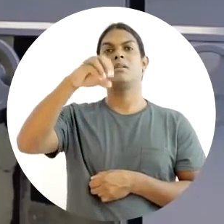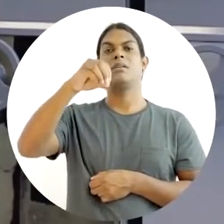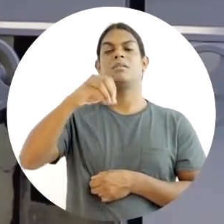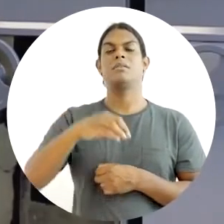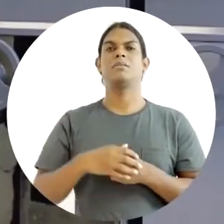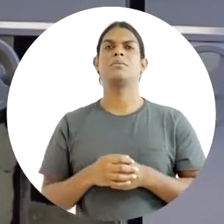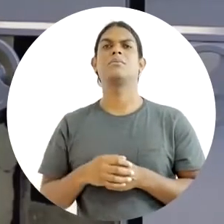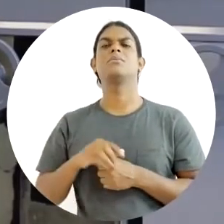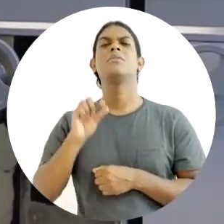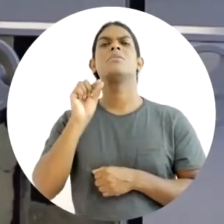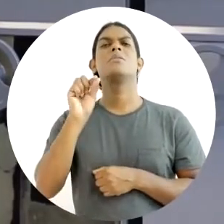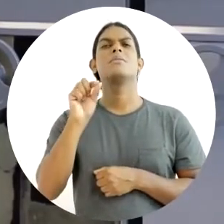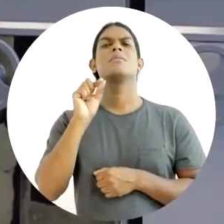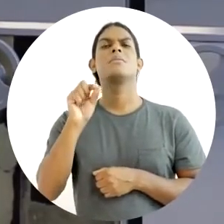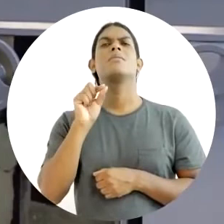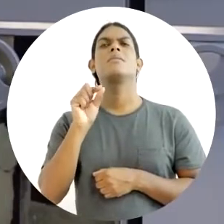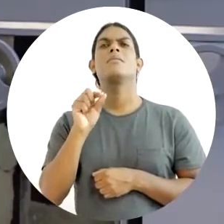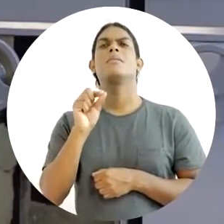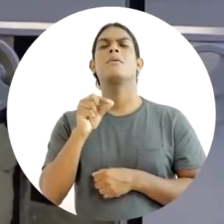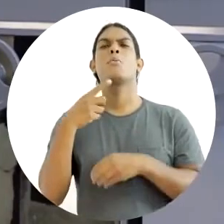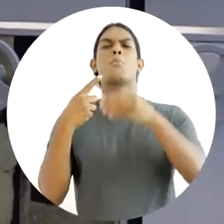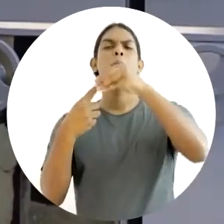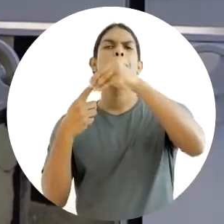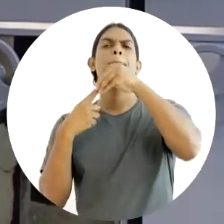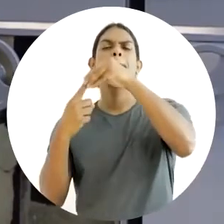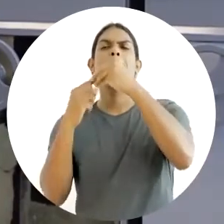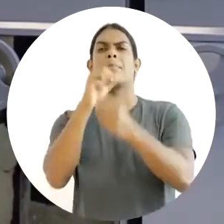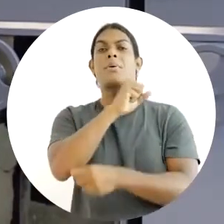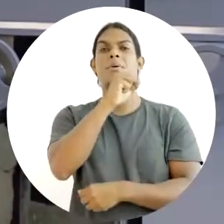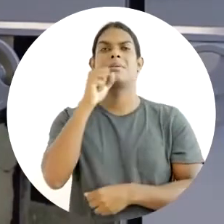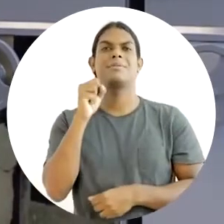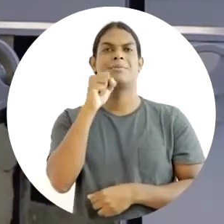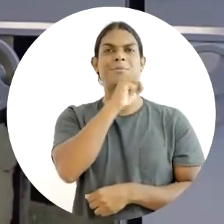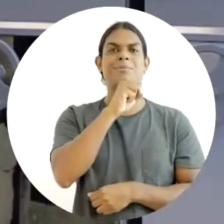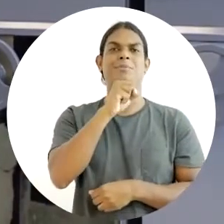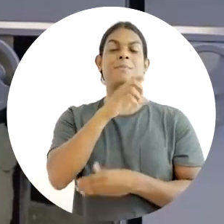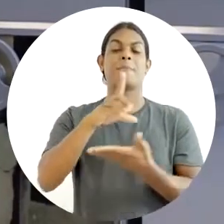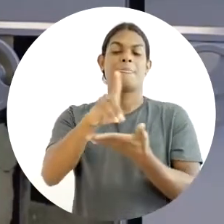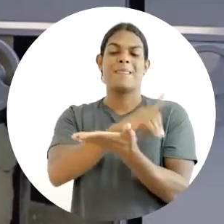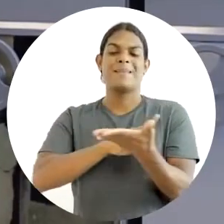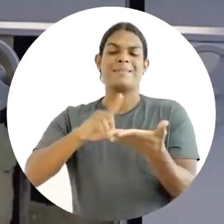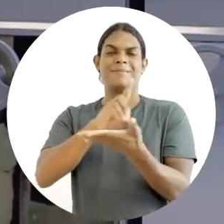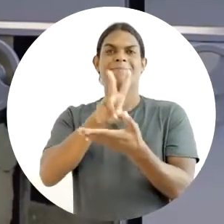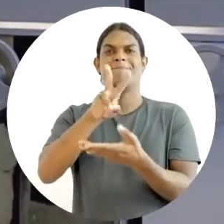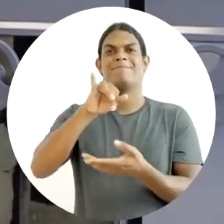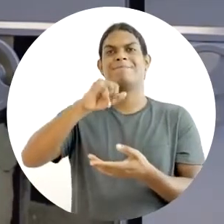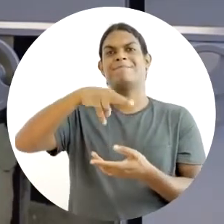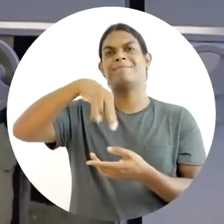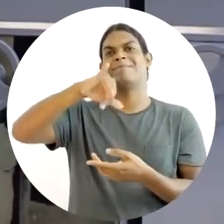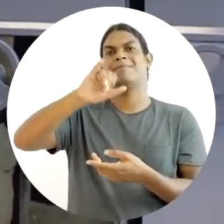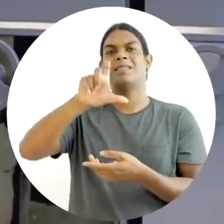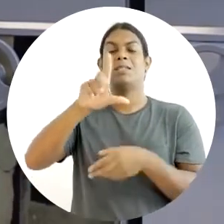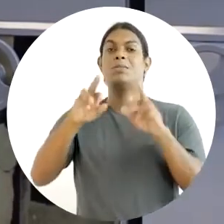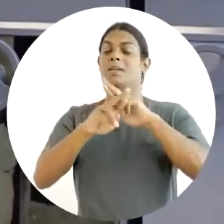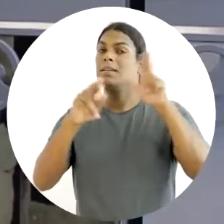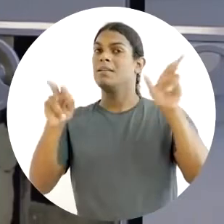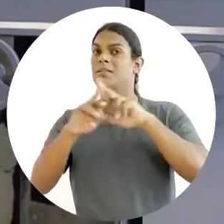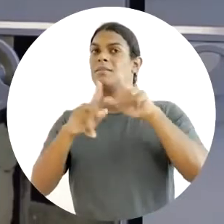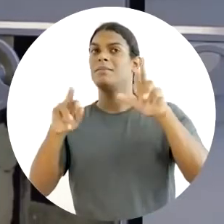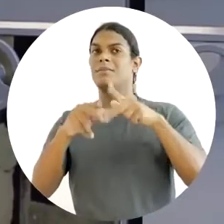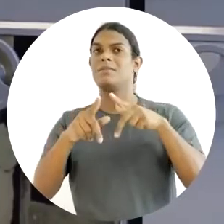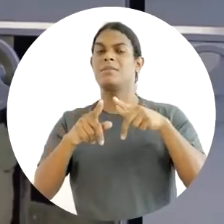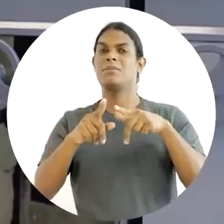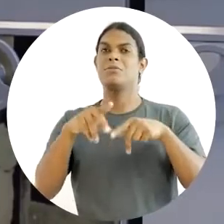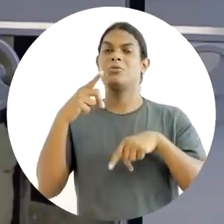entrada? Qual era que a gente colocaria? Em disco é uma situação um pouco diferente de